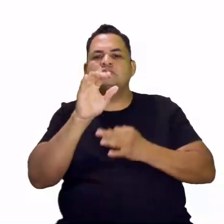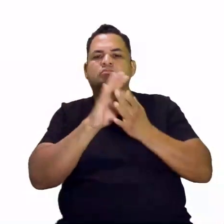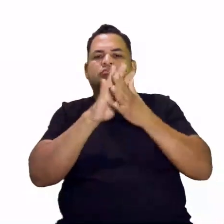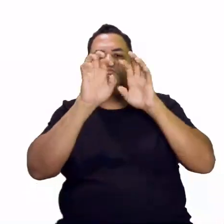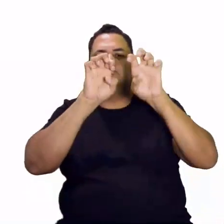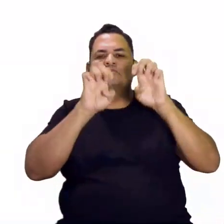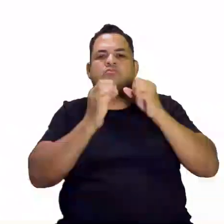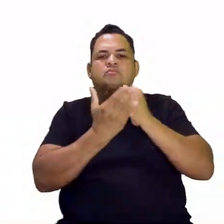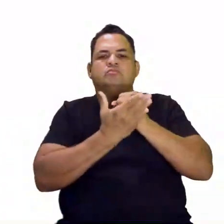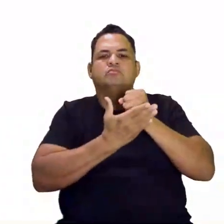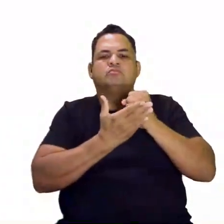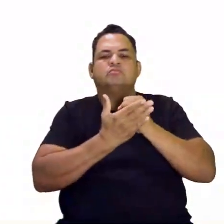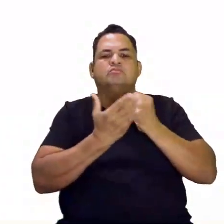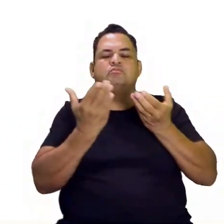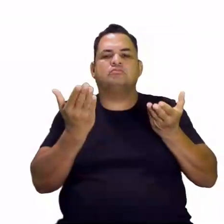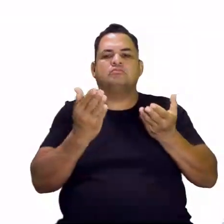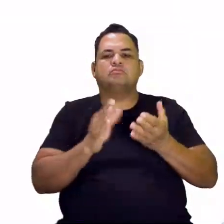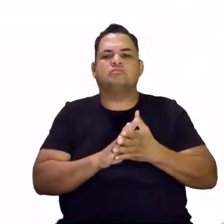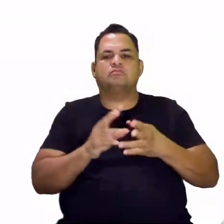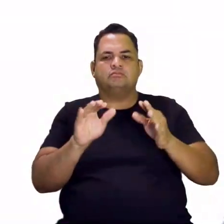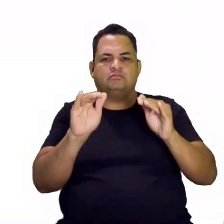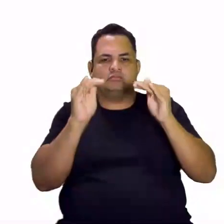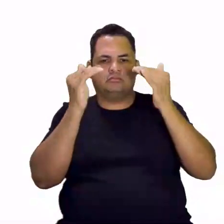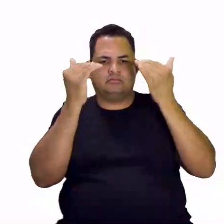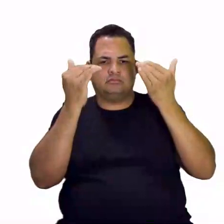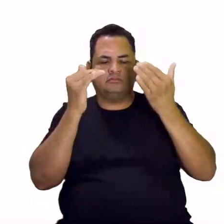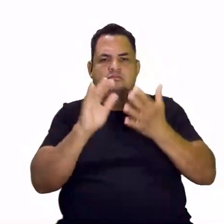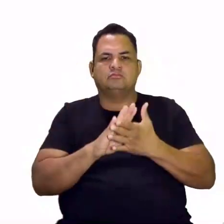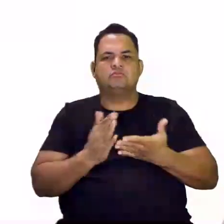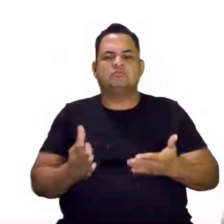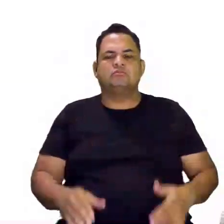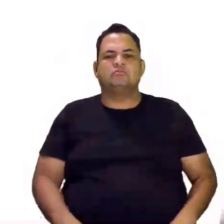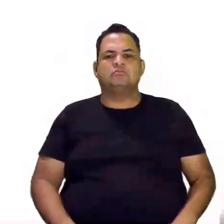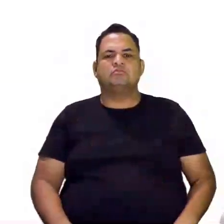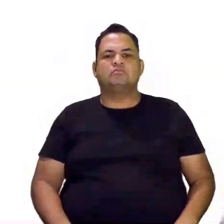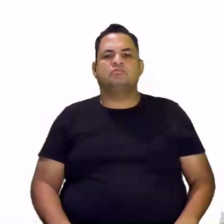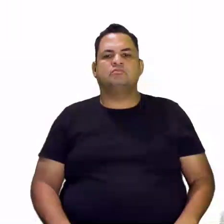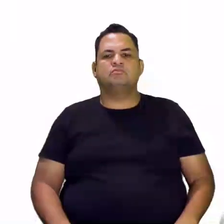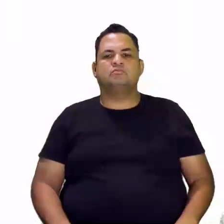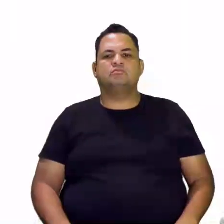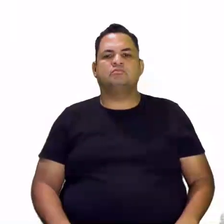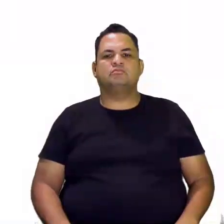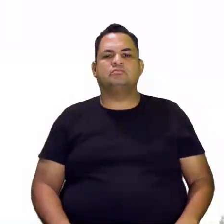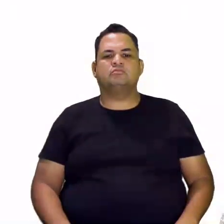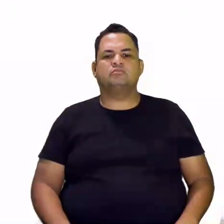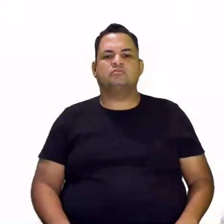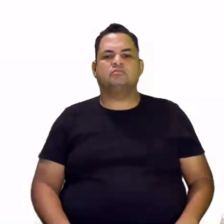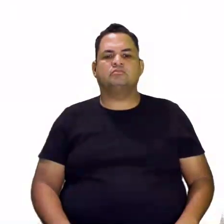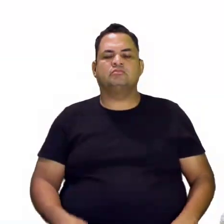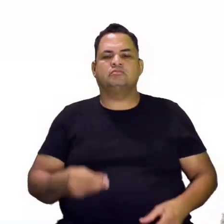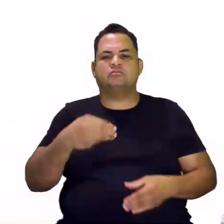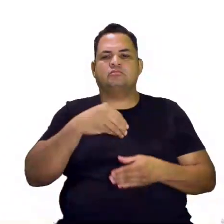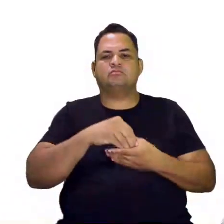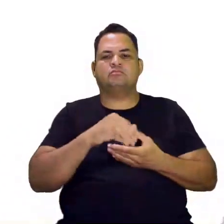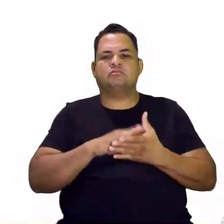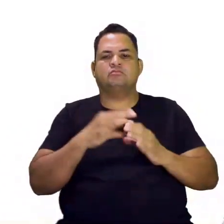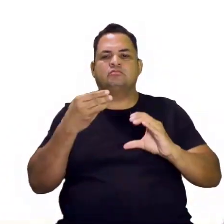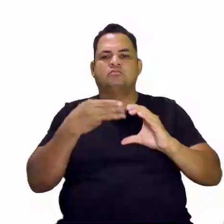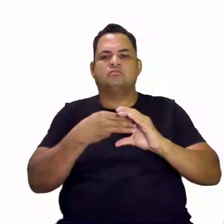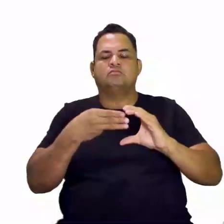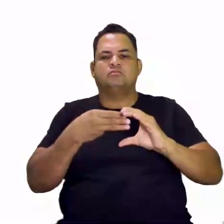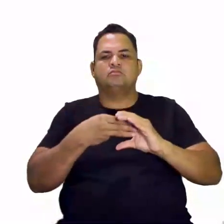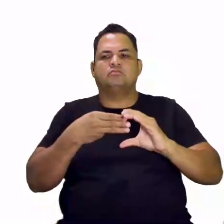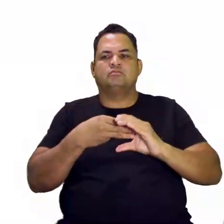estruturas básicas, presta atenção, básicas de quê? De uma célula. Tudo bem?